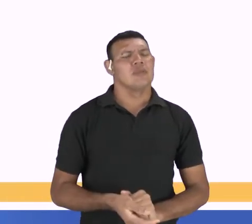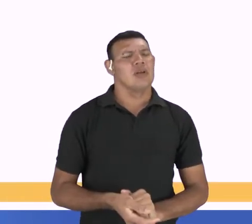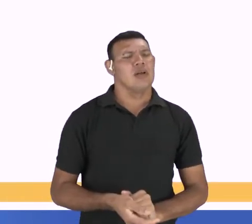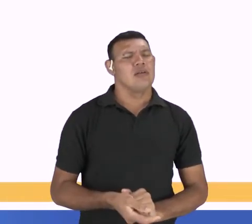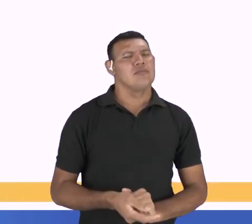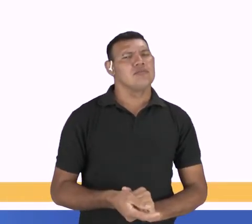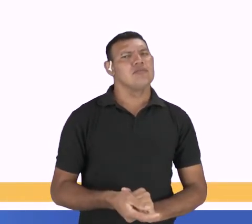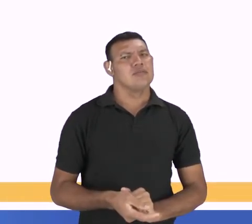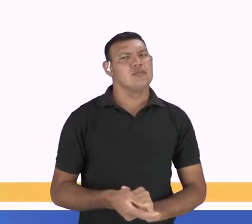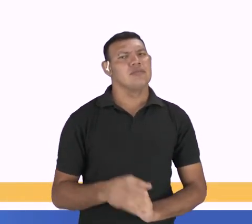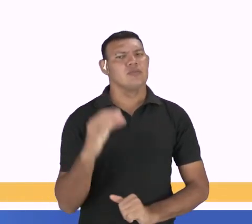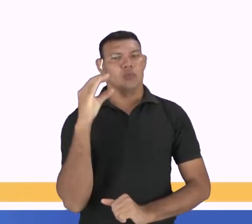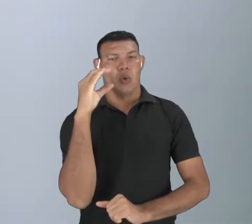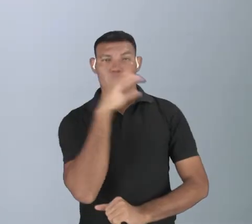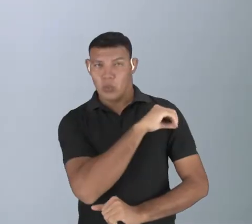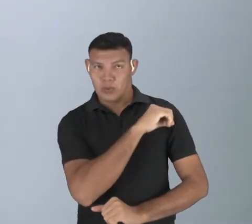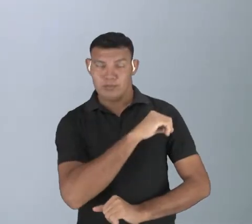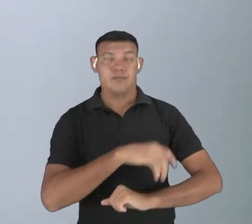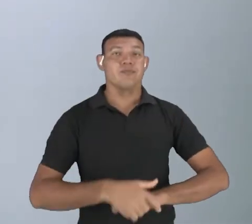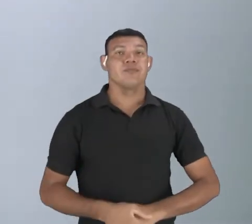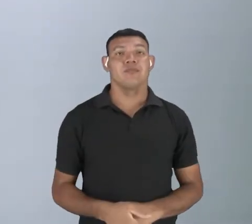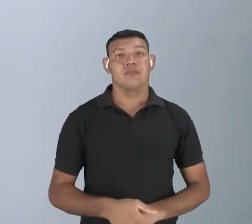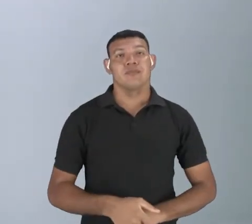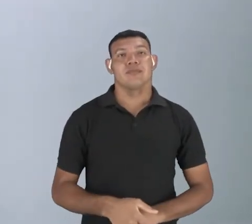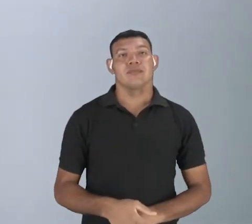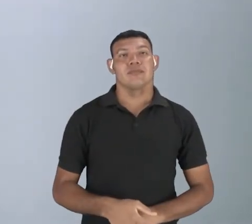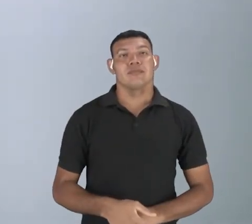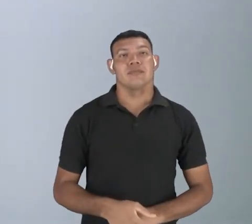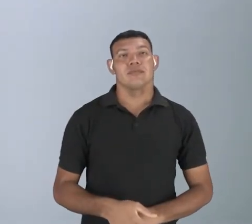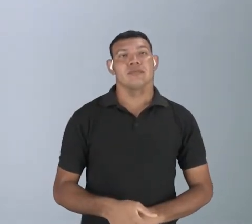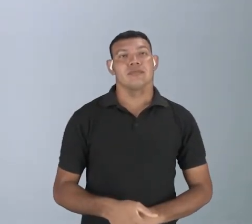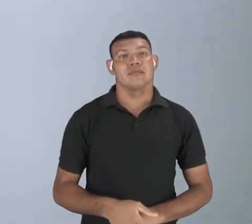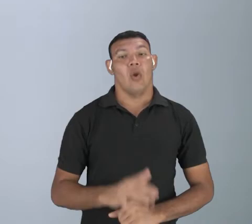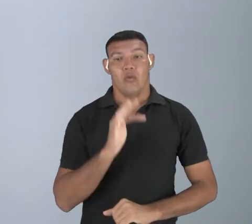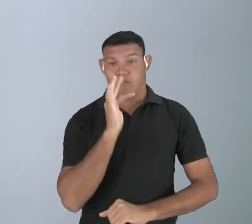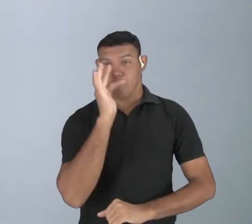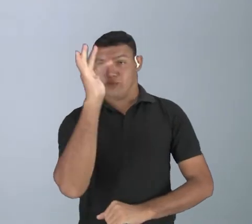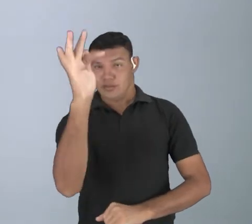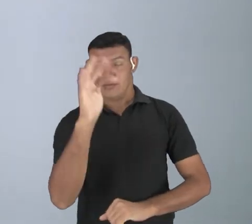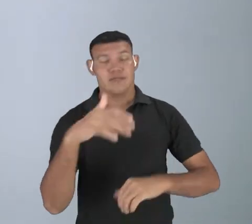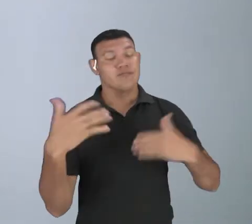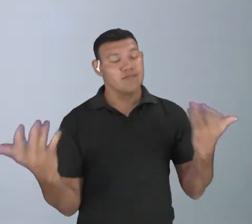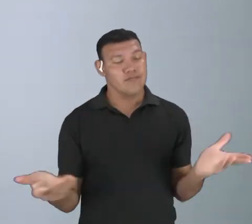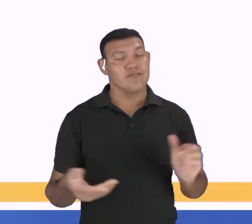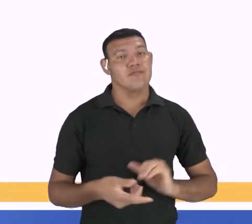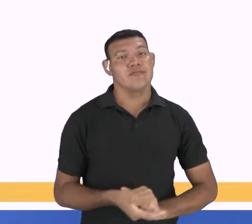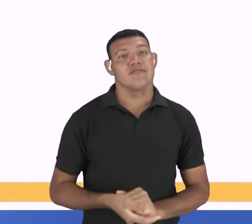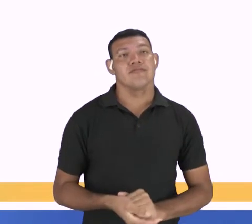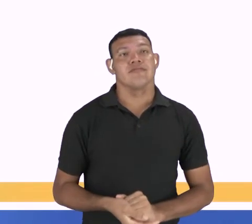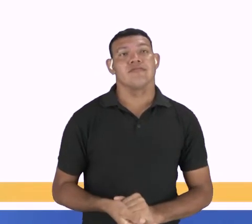breve. We'll see each other pretty soon. Nós vamos nos ver bem em breve.